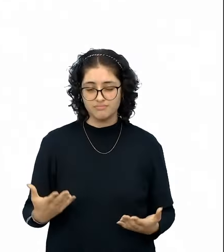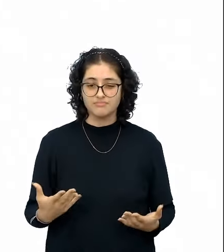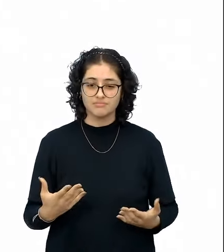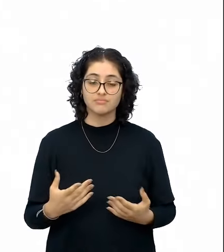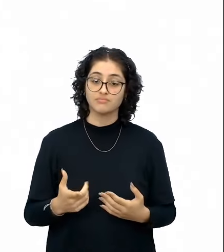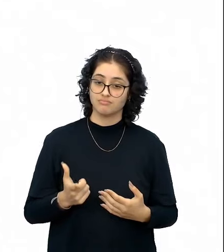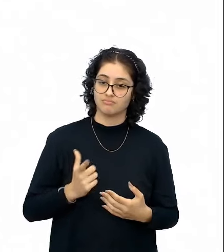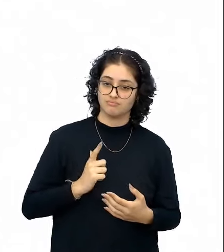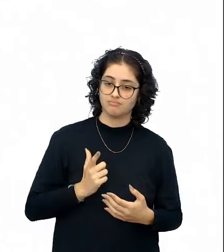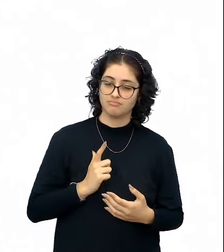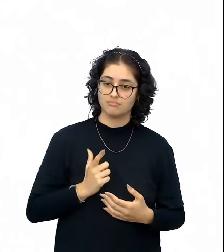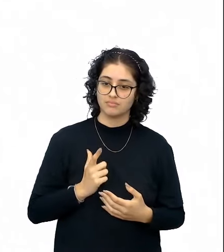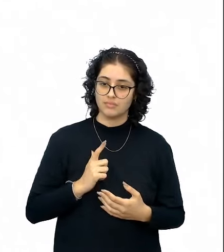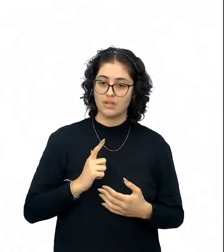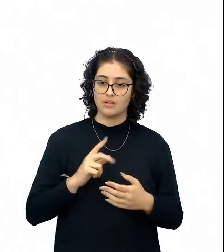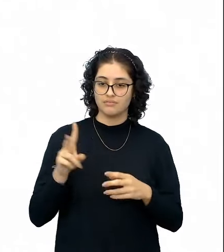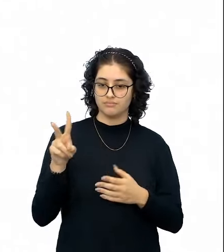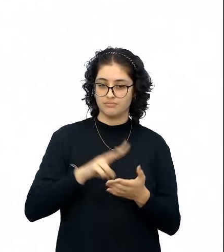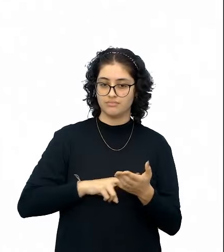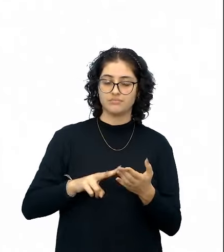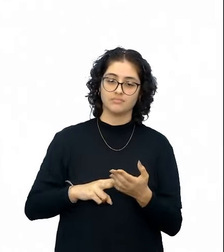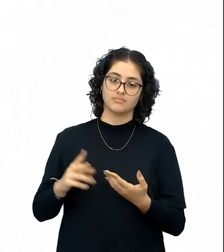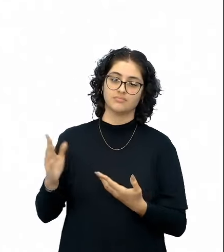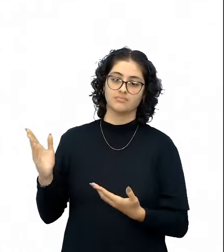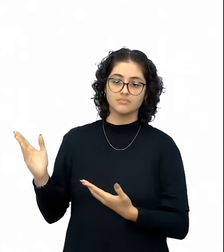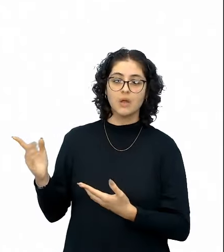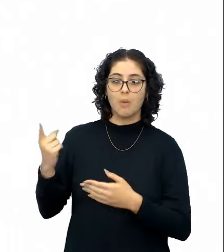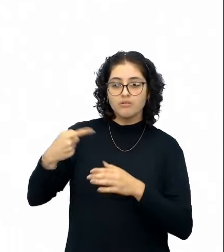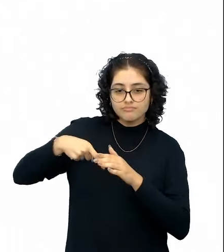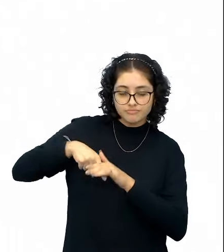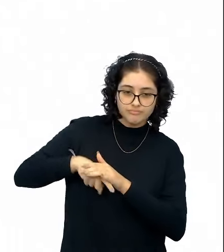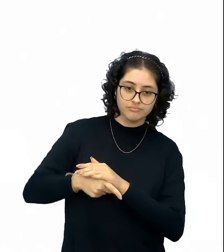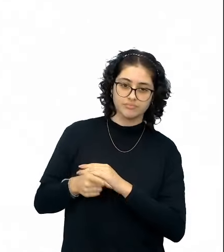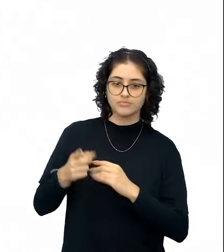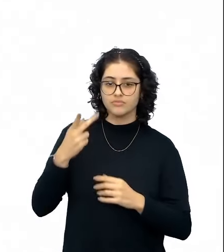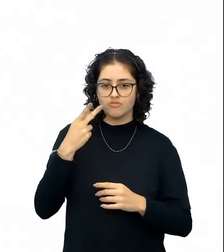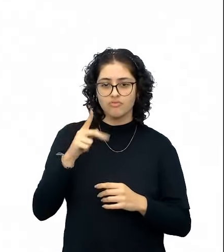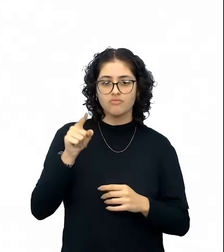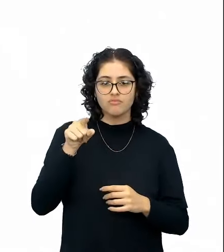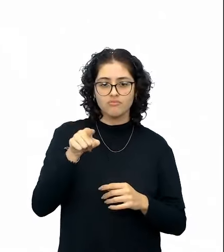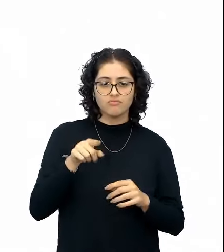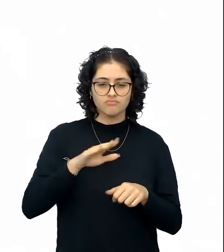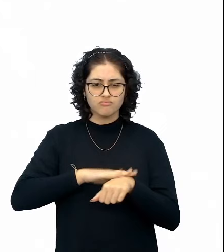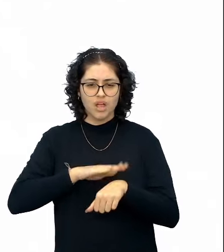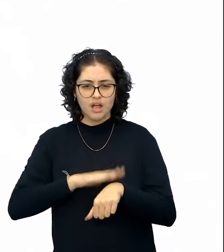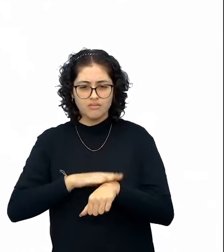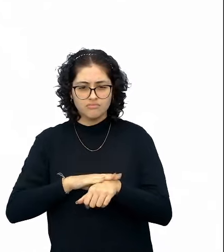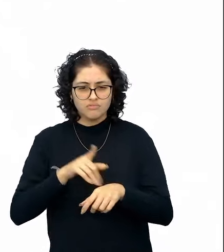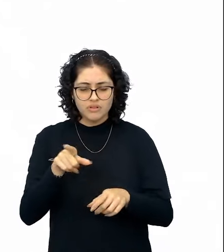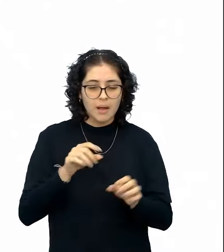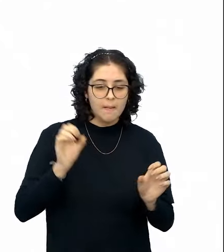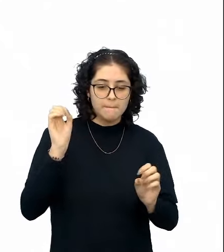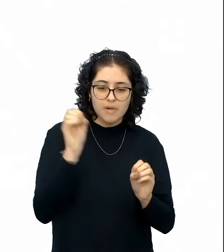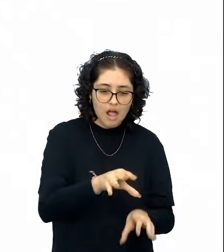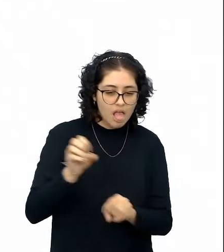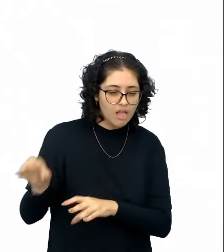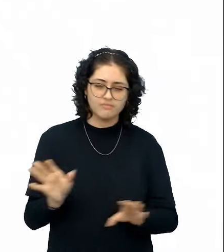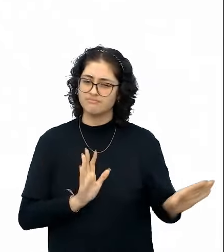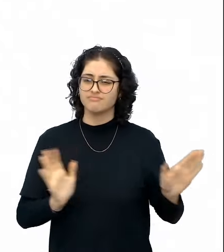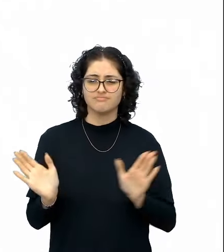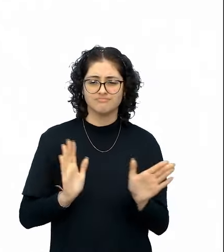lá um trecho, que você pode estar explorando um pouquinho mais. Faça a sua parte, reaproveite, doe, não desperdice. Então, o que fazer para